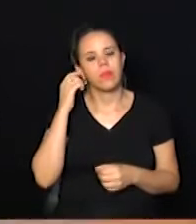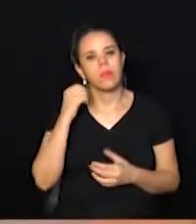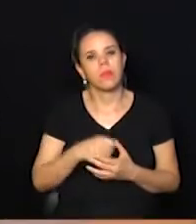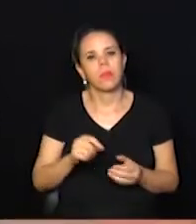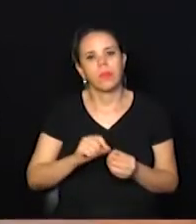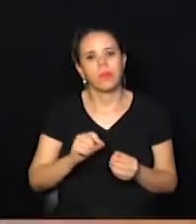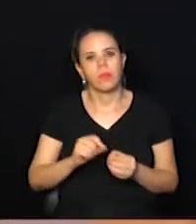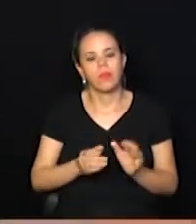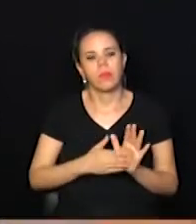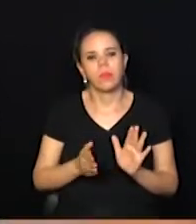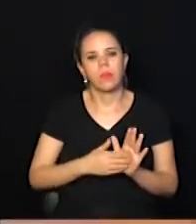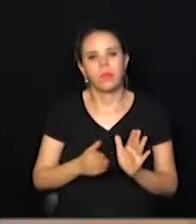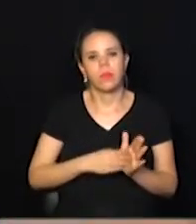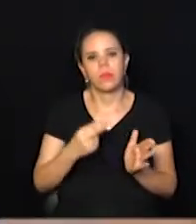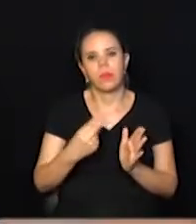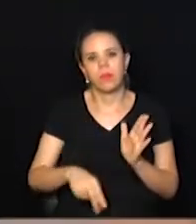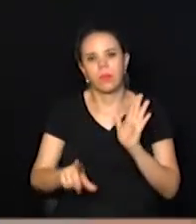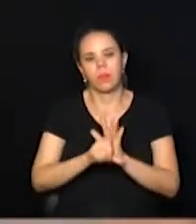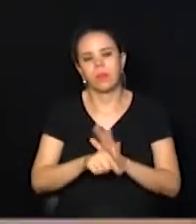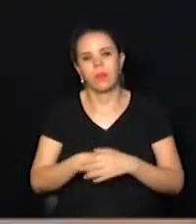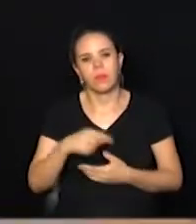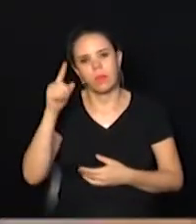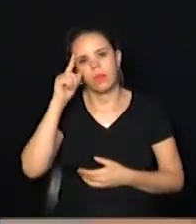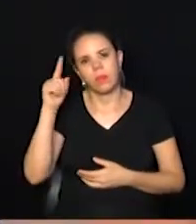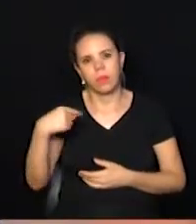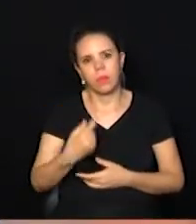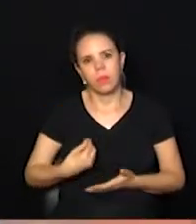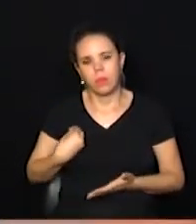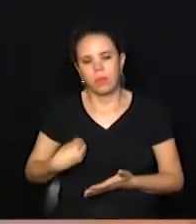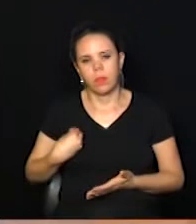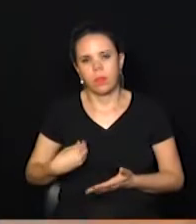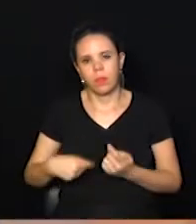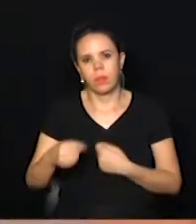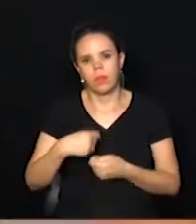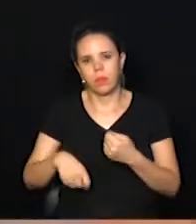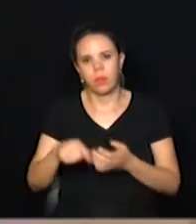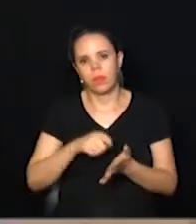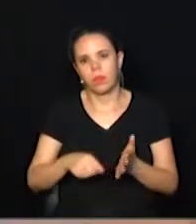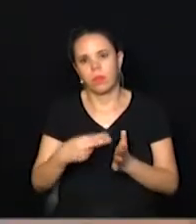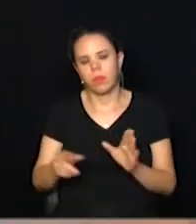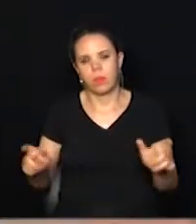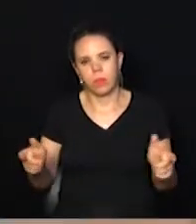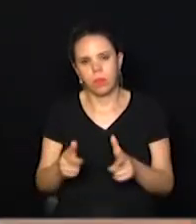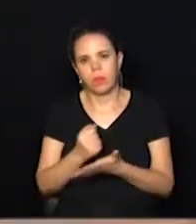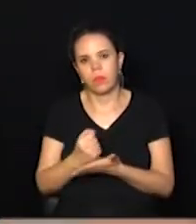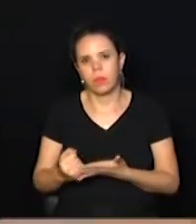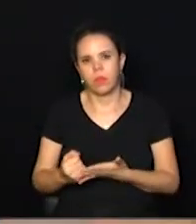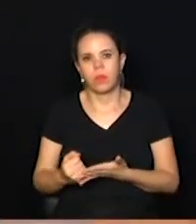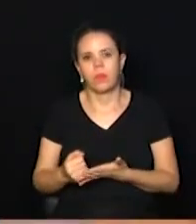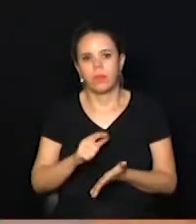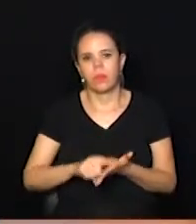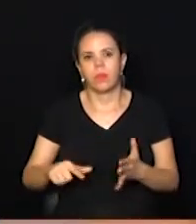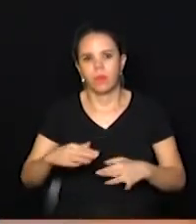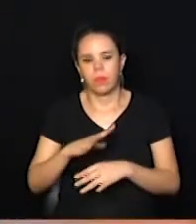fazer a proposição de assinatura da lei no dia em que nós estávamos assinando a redução dos contratos de limpeza urbana na